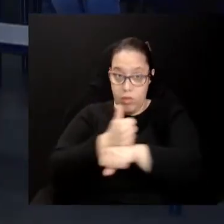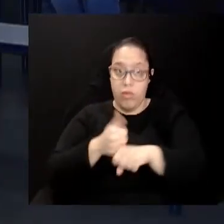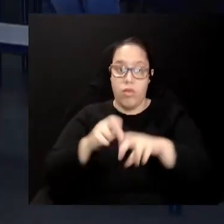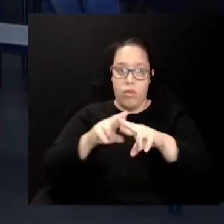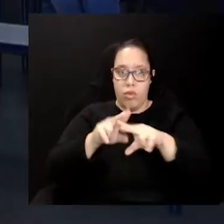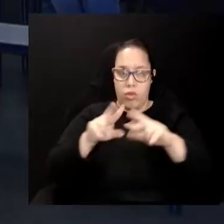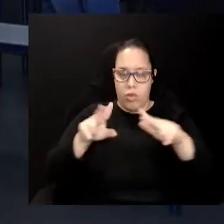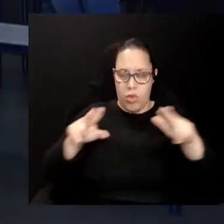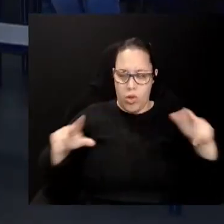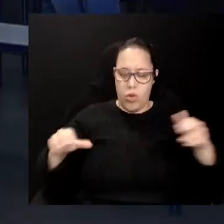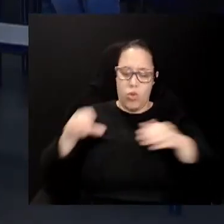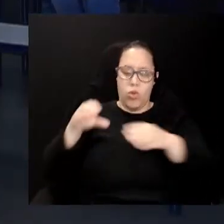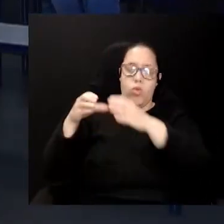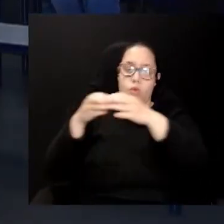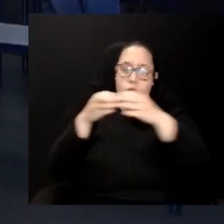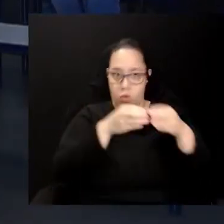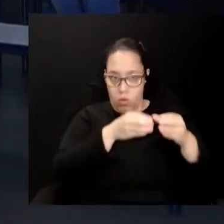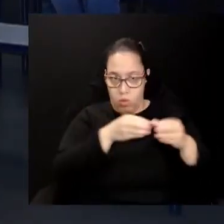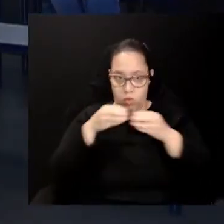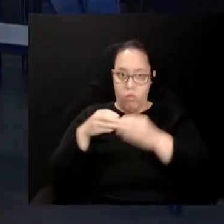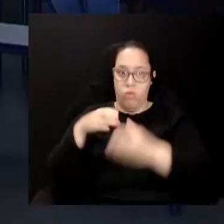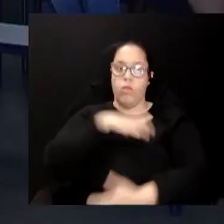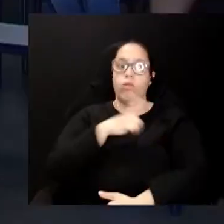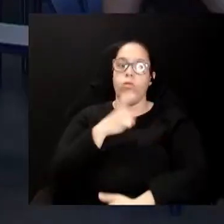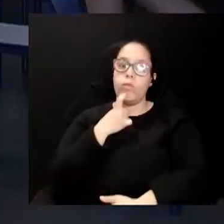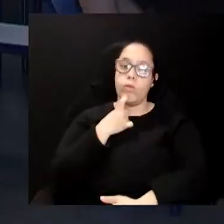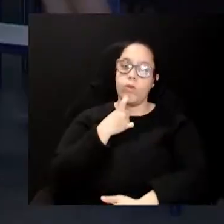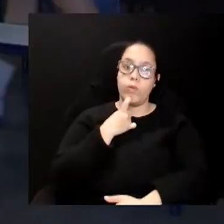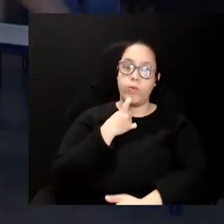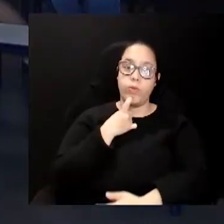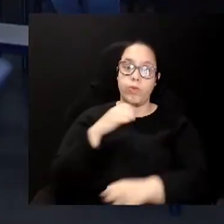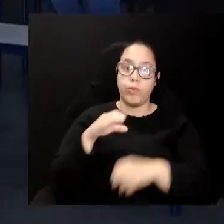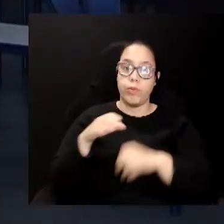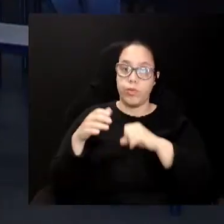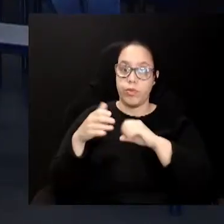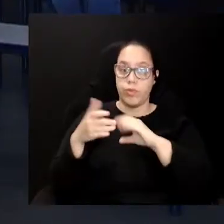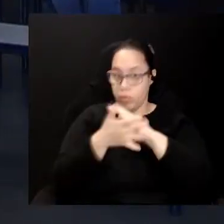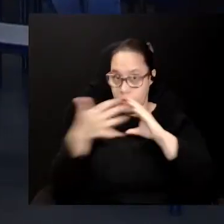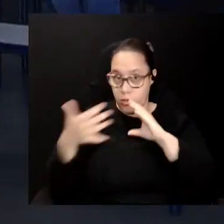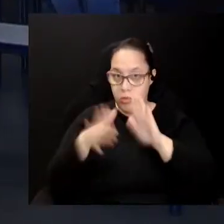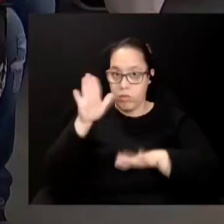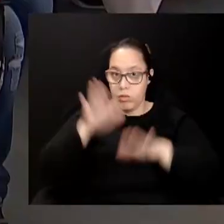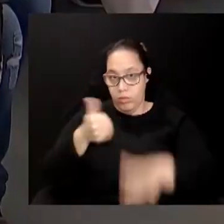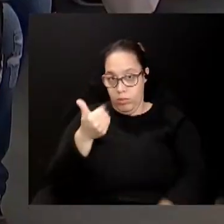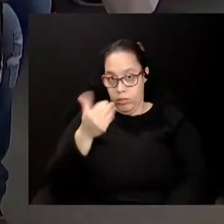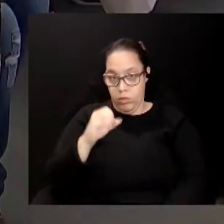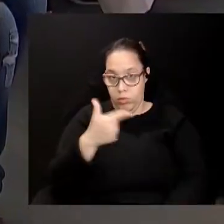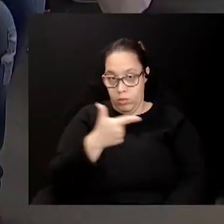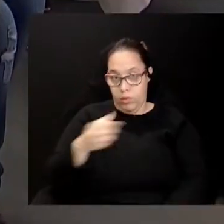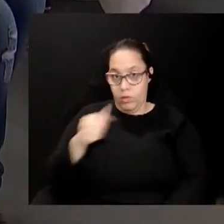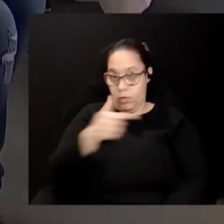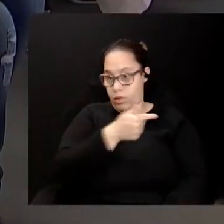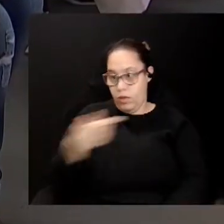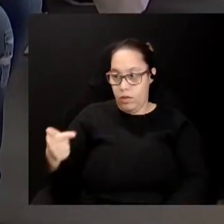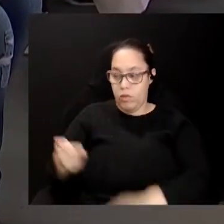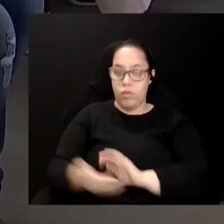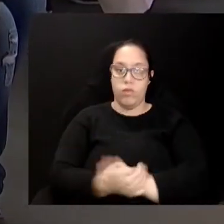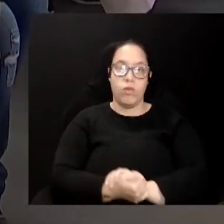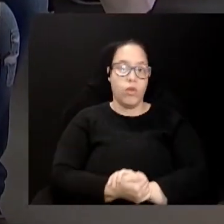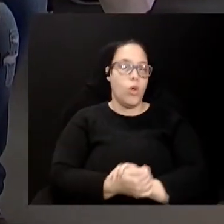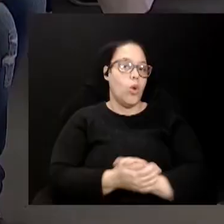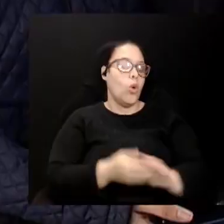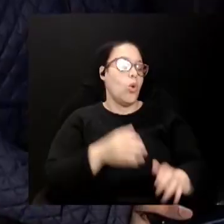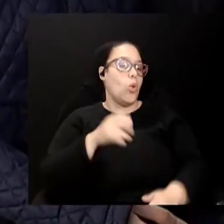do Ceprocamp em Campinas. Esses cursos devem durar de 10 a 20 semanas. Cuidador de idosos,